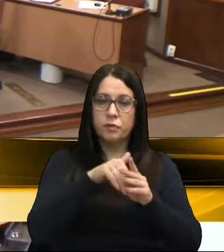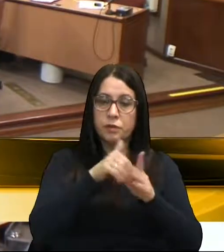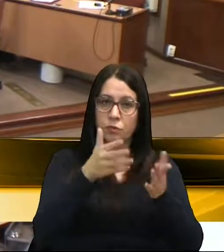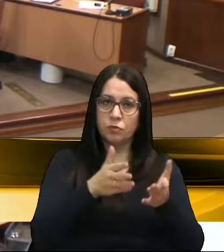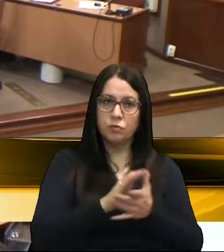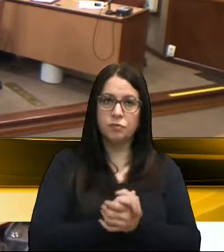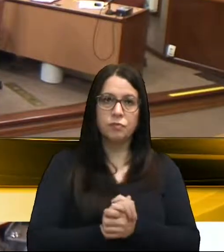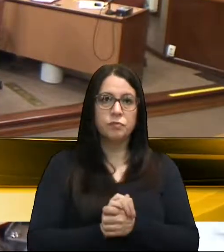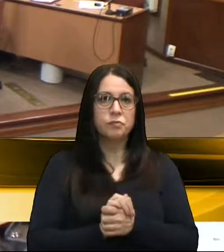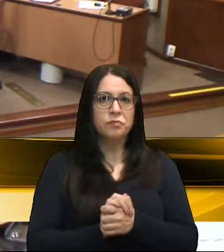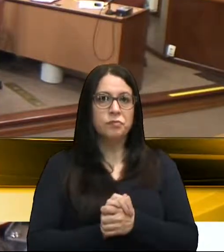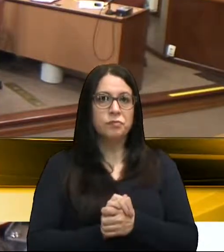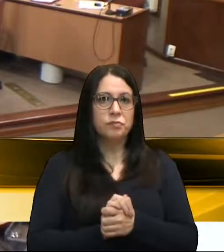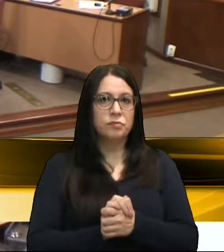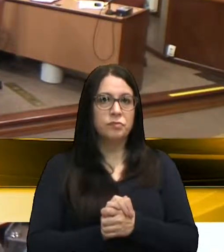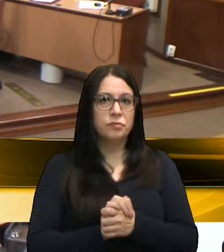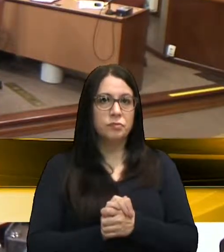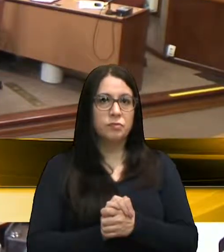ainda.